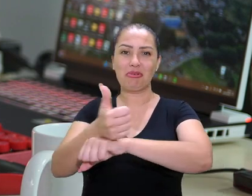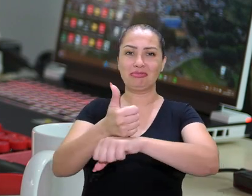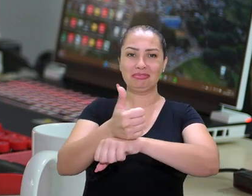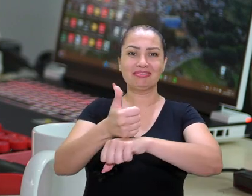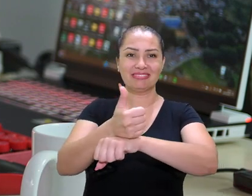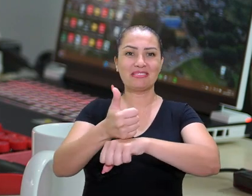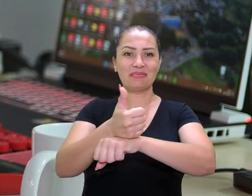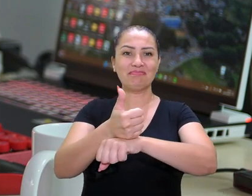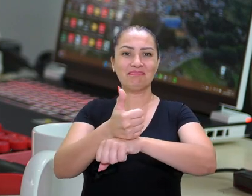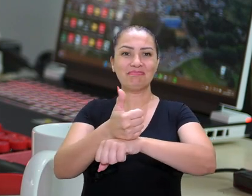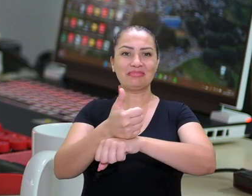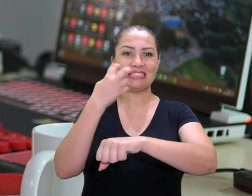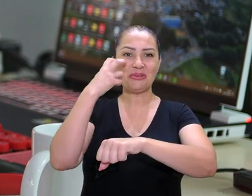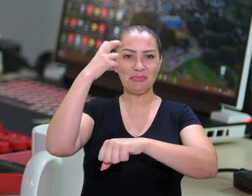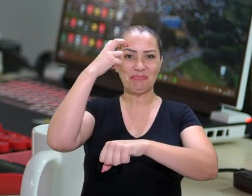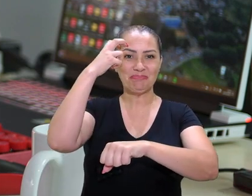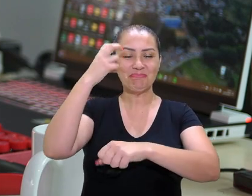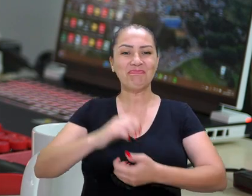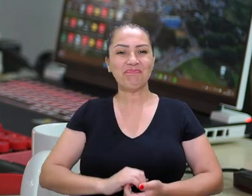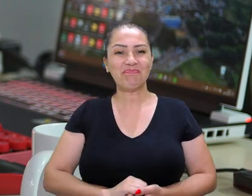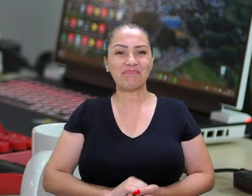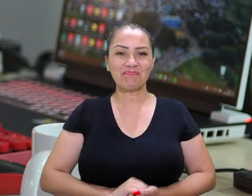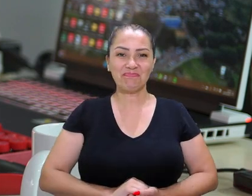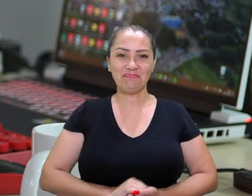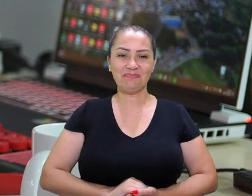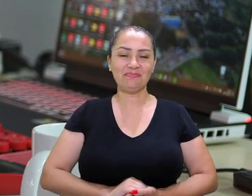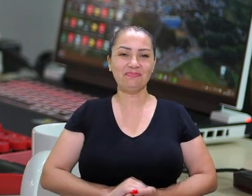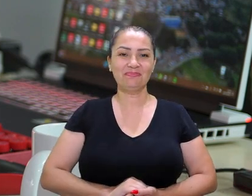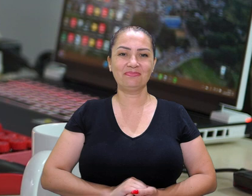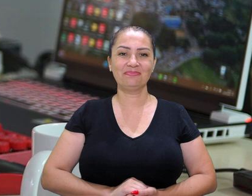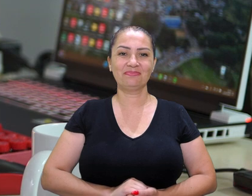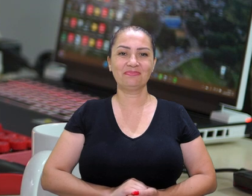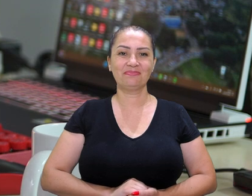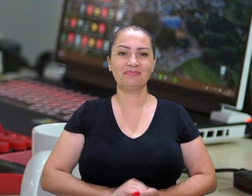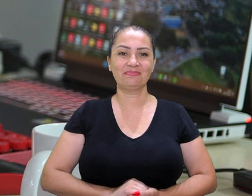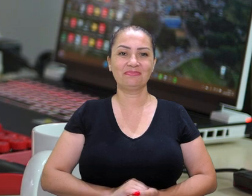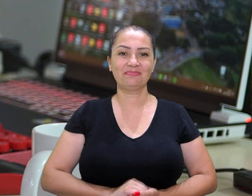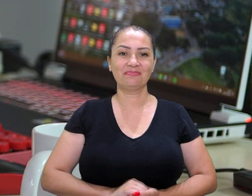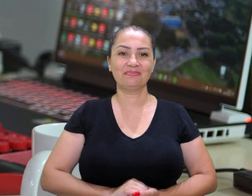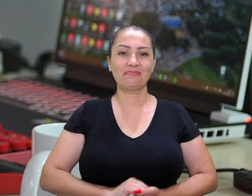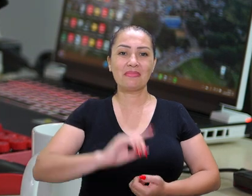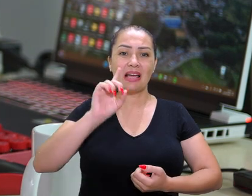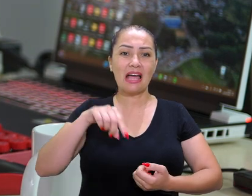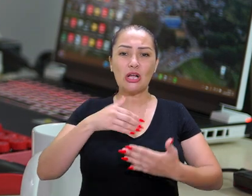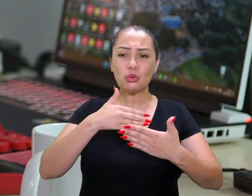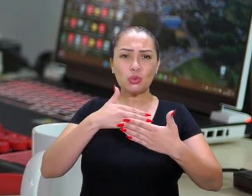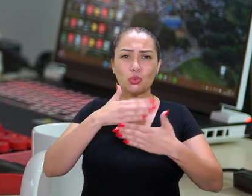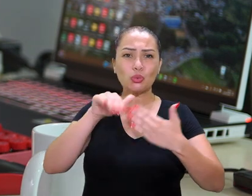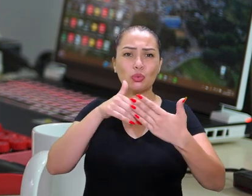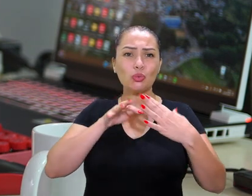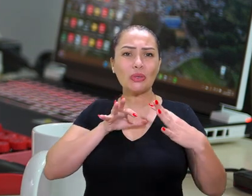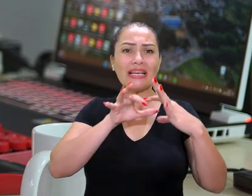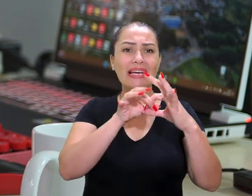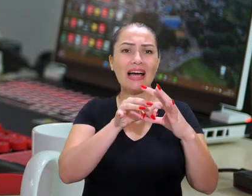profissional da cultura, está totalmente relacionado com a minha vivência